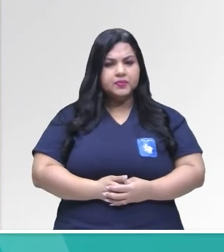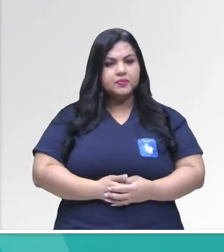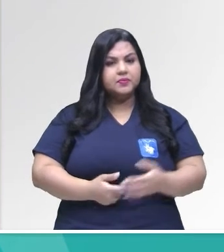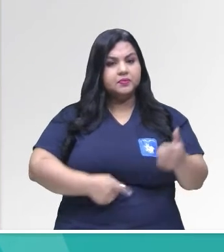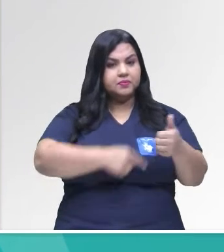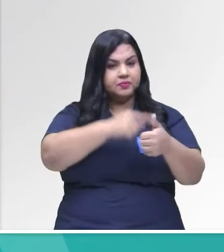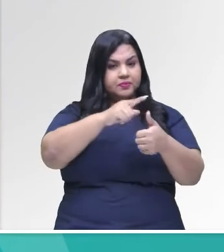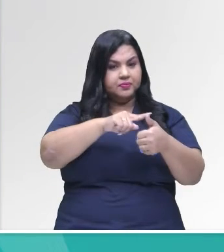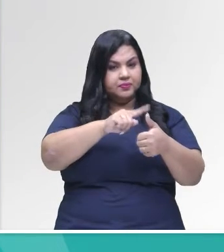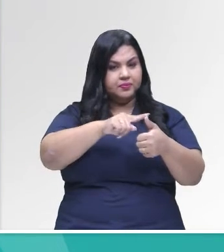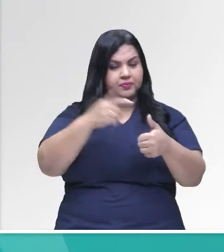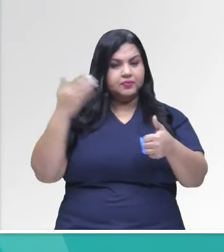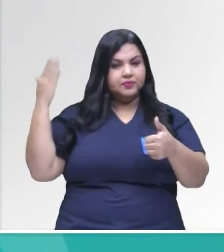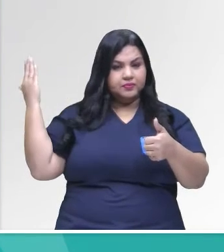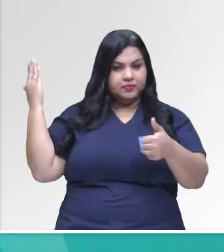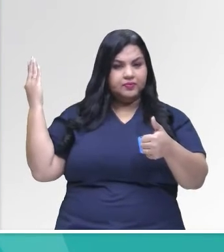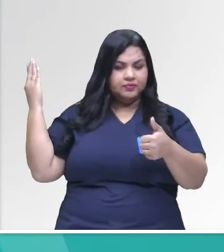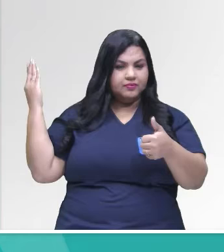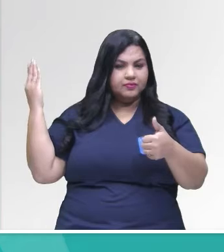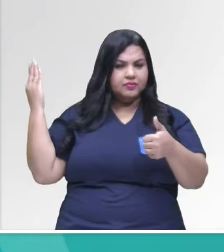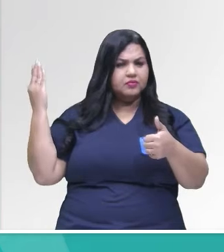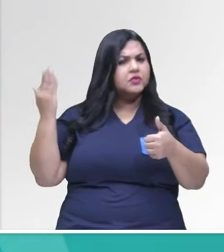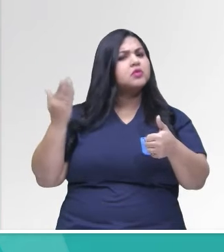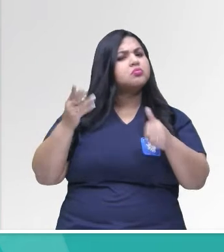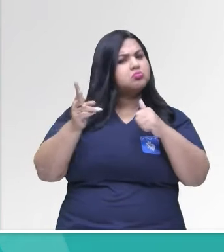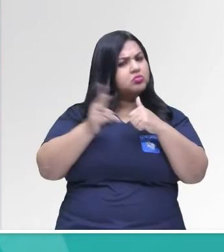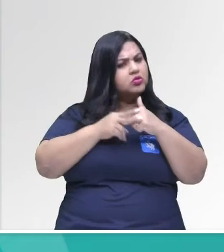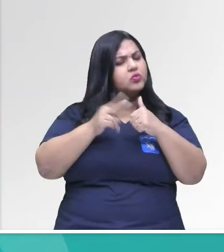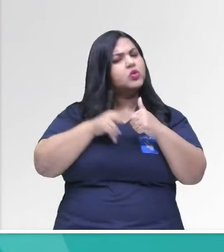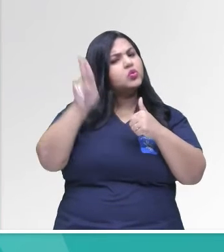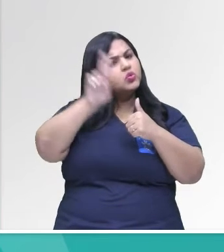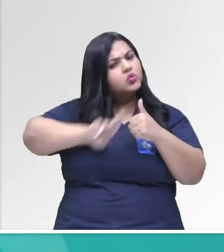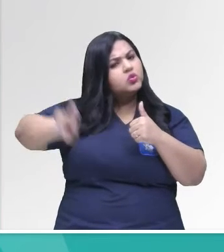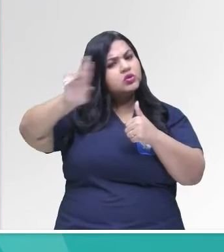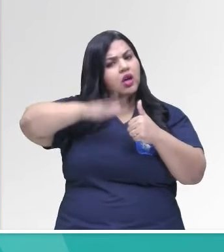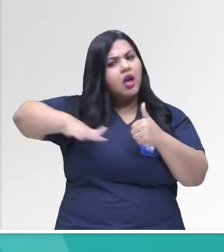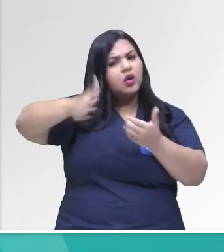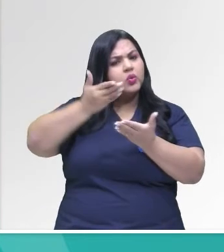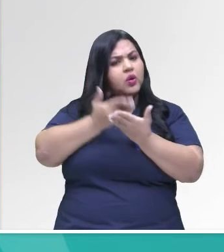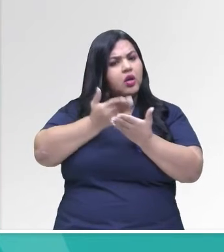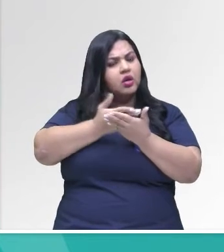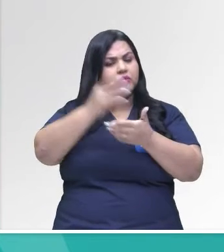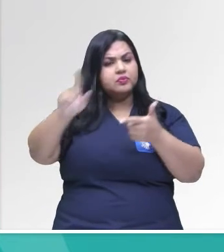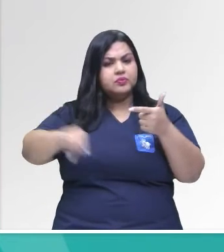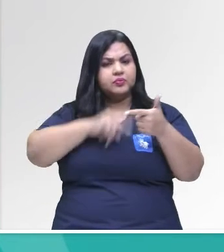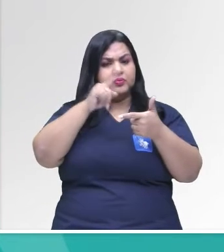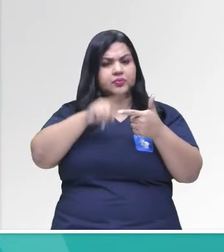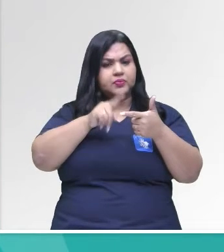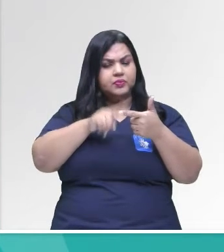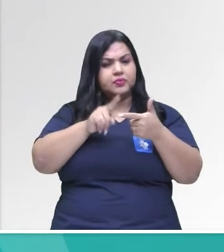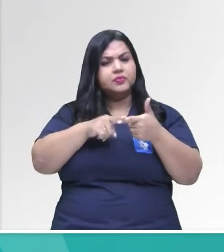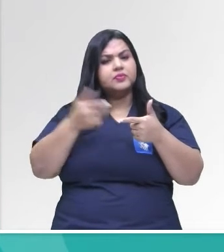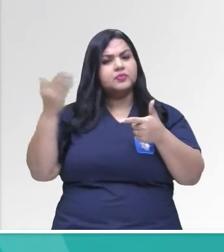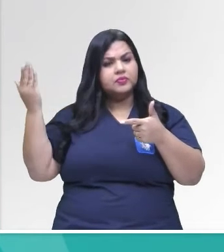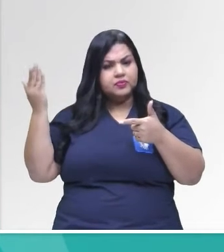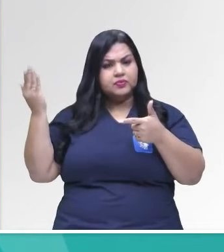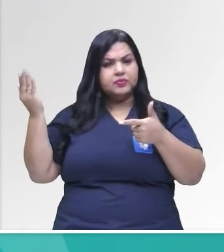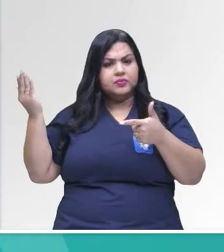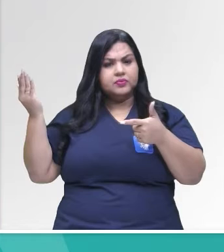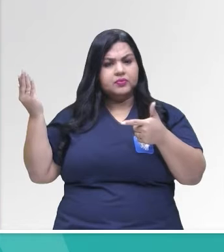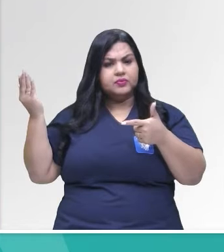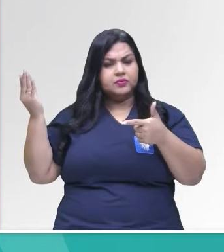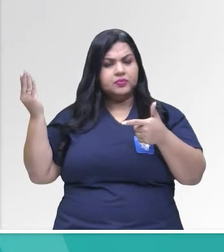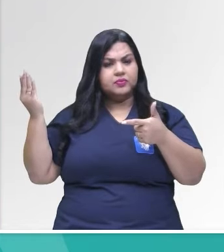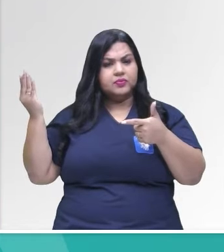created. Created é um verbo que vai ser muito utilizado na aula. Invented. Invented.